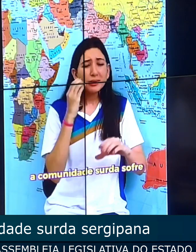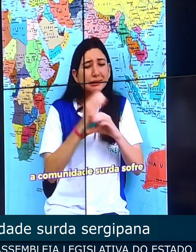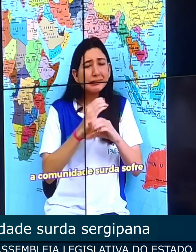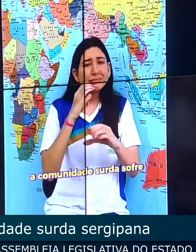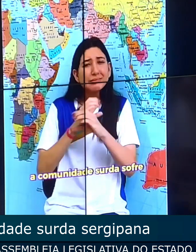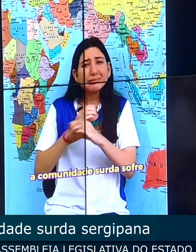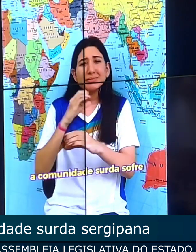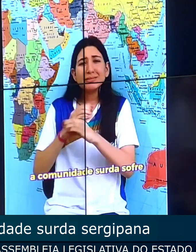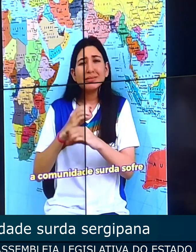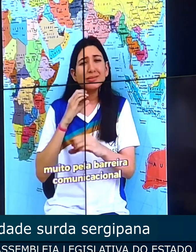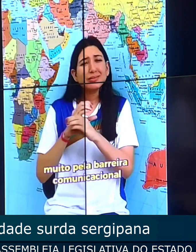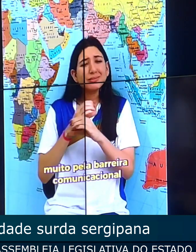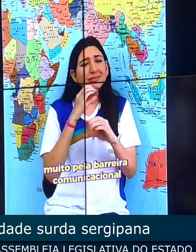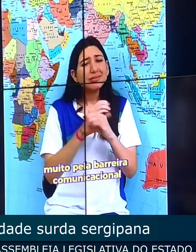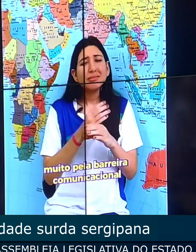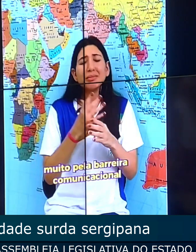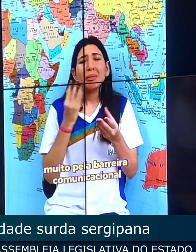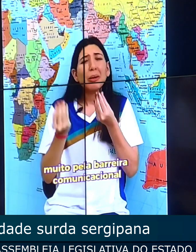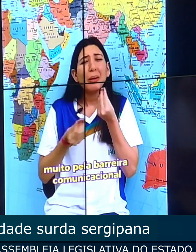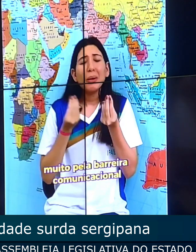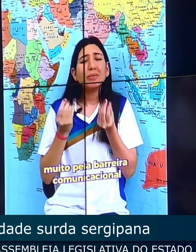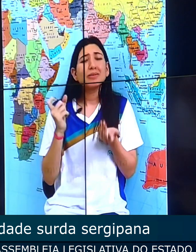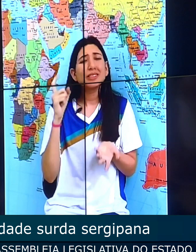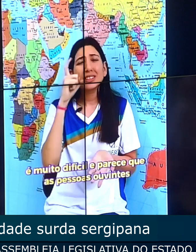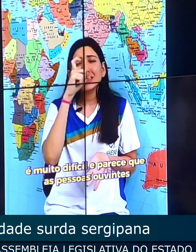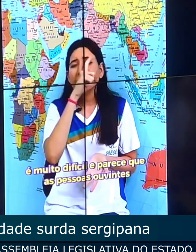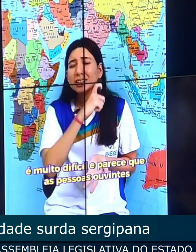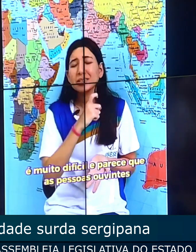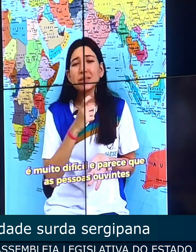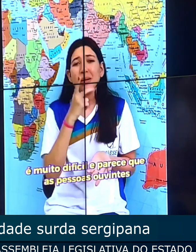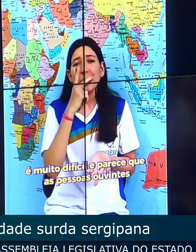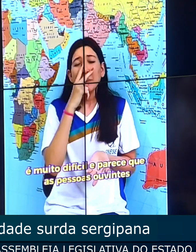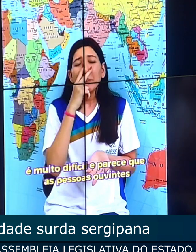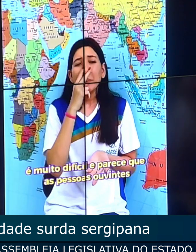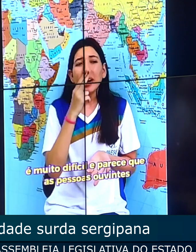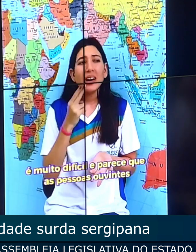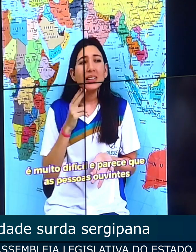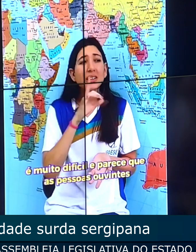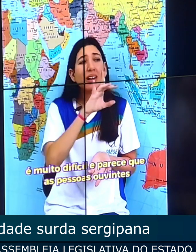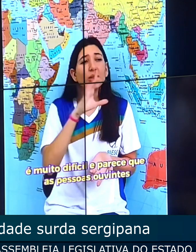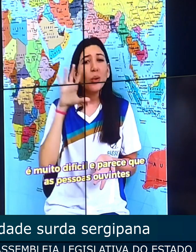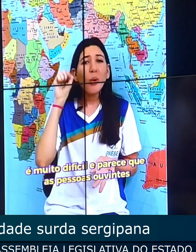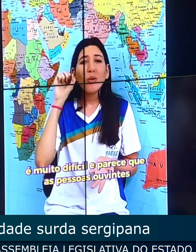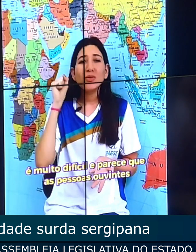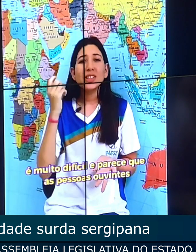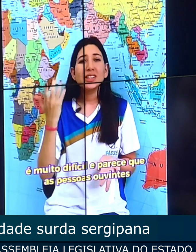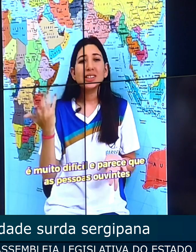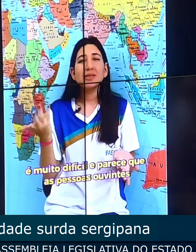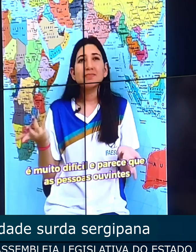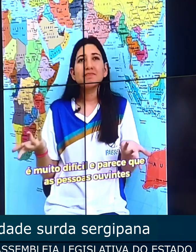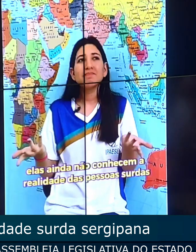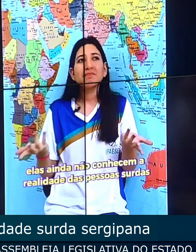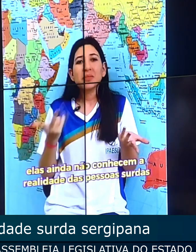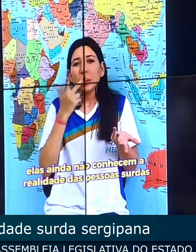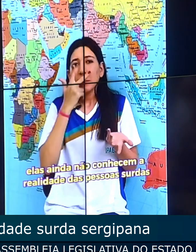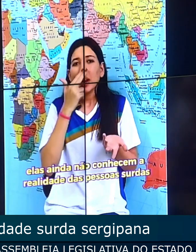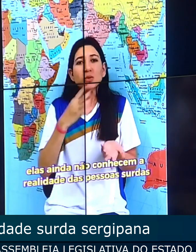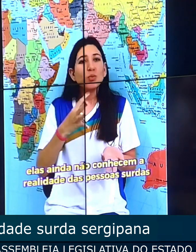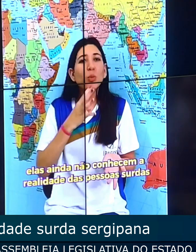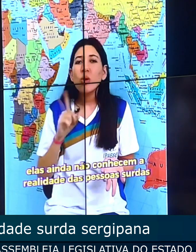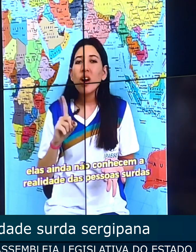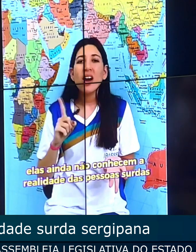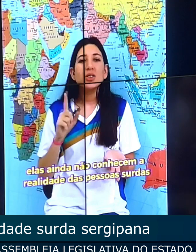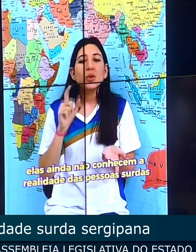A comunidade surda sofre muito pela barreira comunicacional, é muito difícil. E parece que as pessoas ouvintes, elas ainda